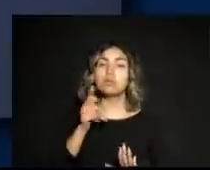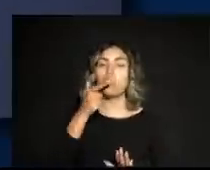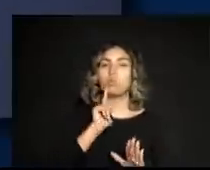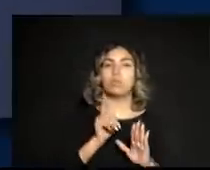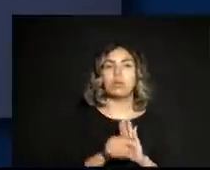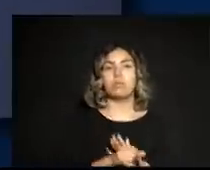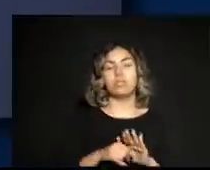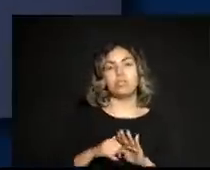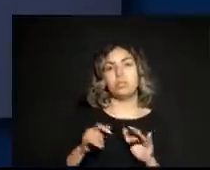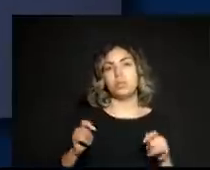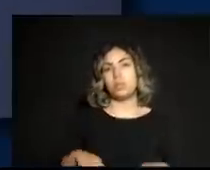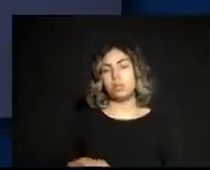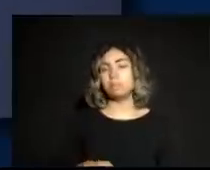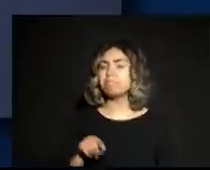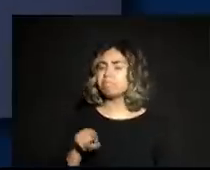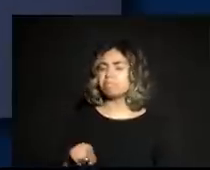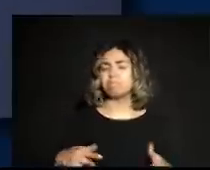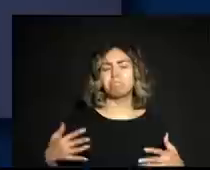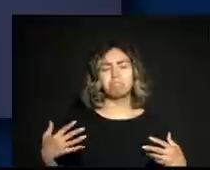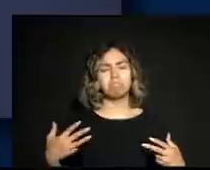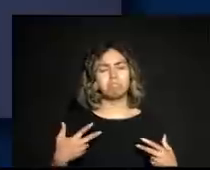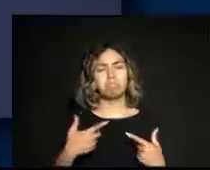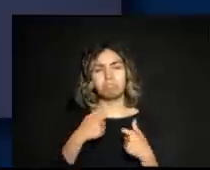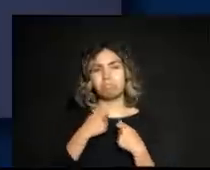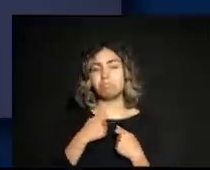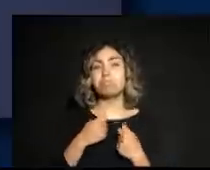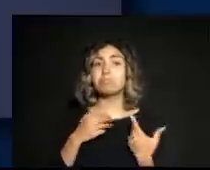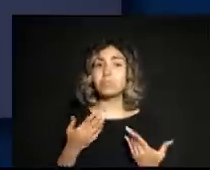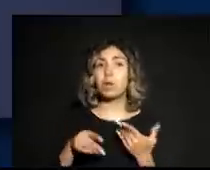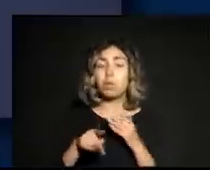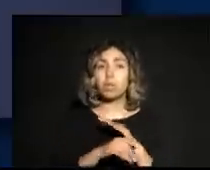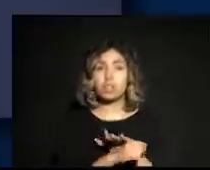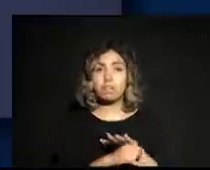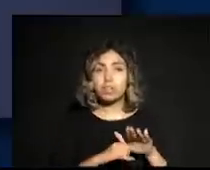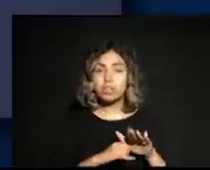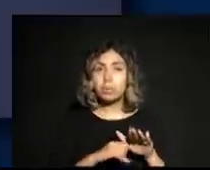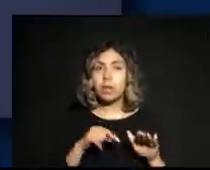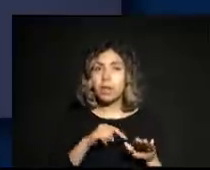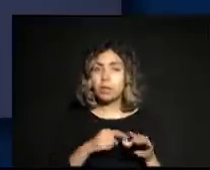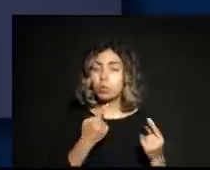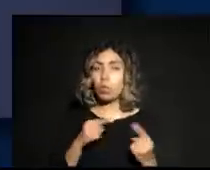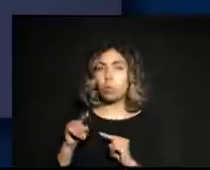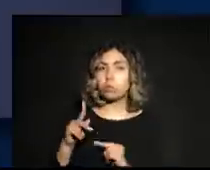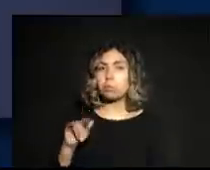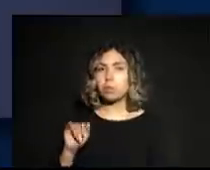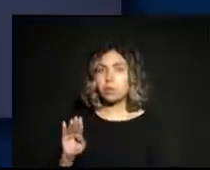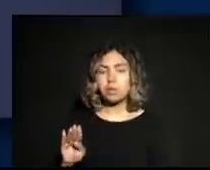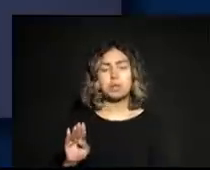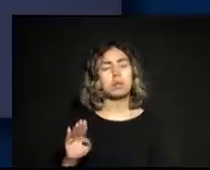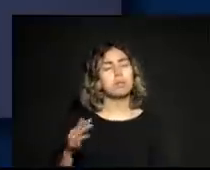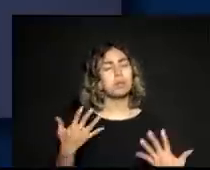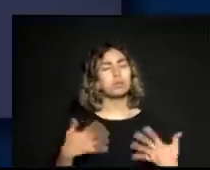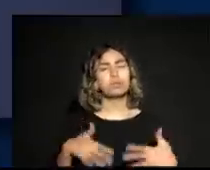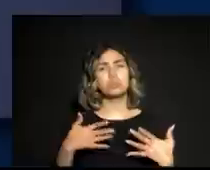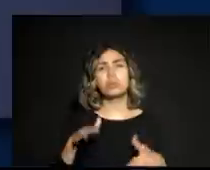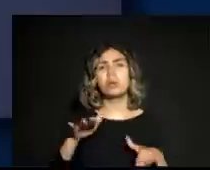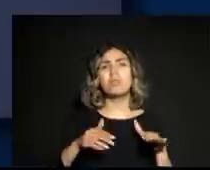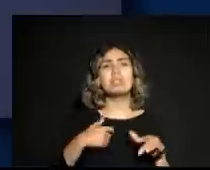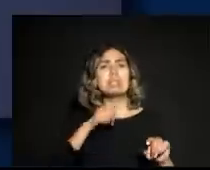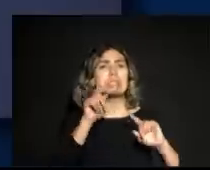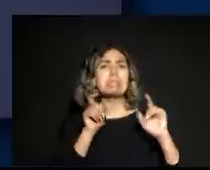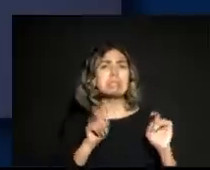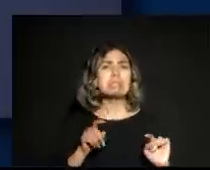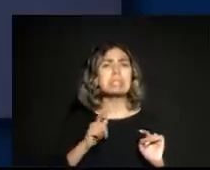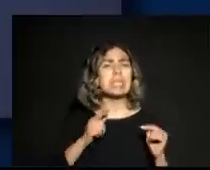investimentos pode ser sensacional o próprio investimento contra PIB a despeito de todas as incertezas